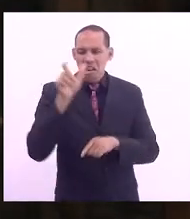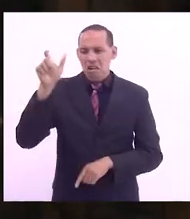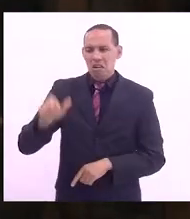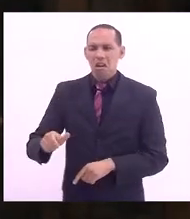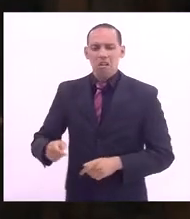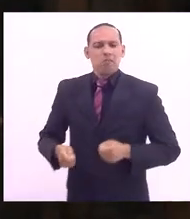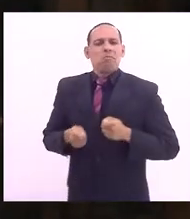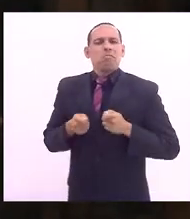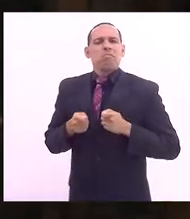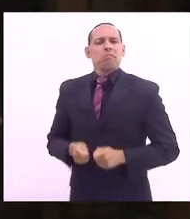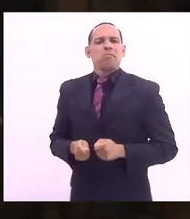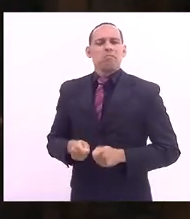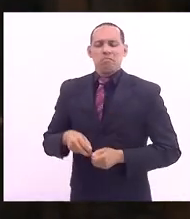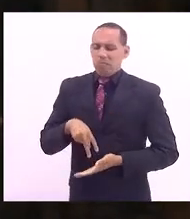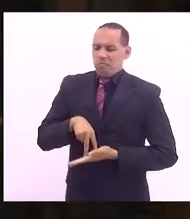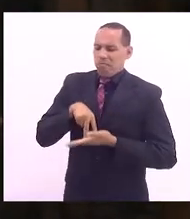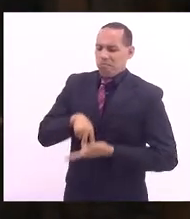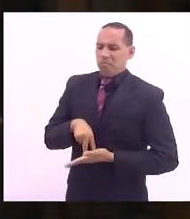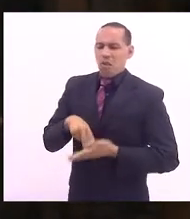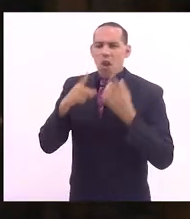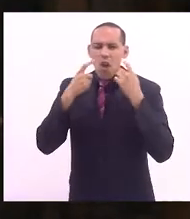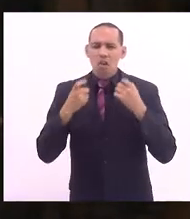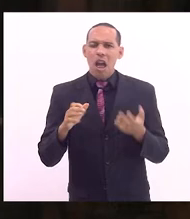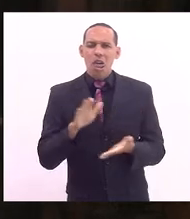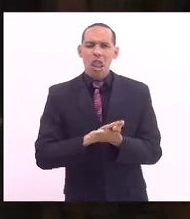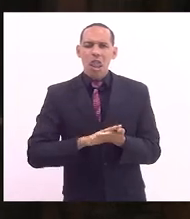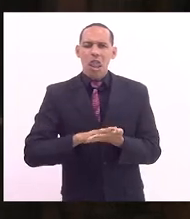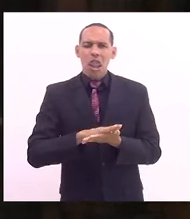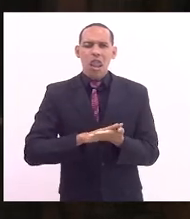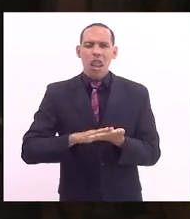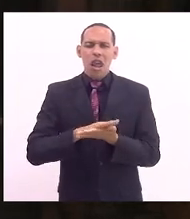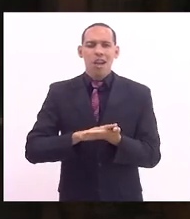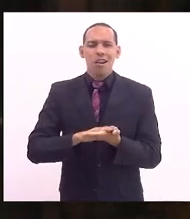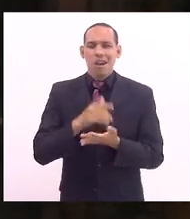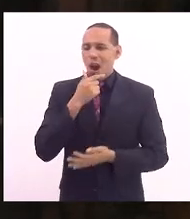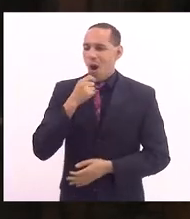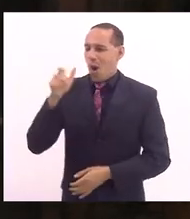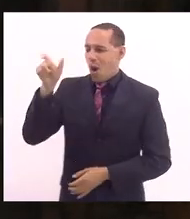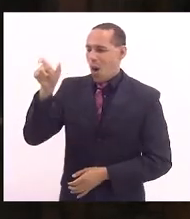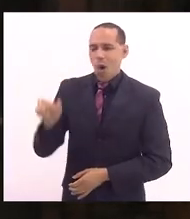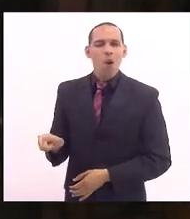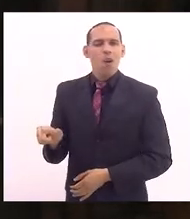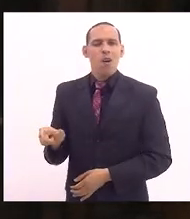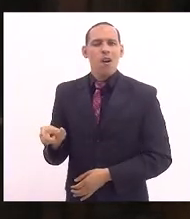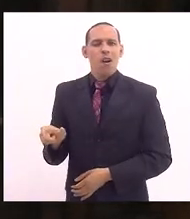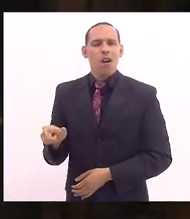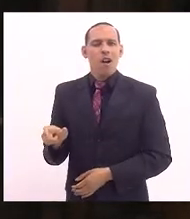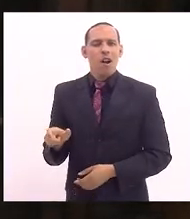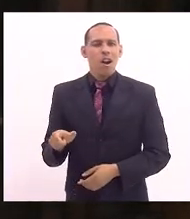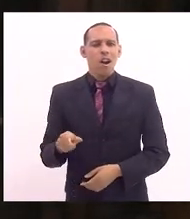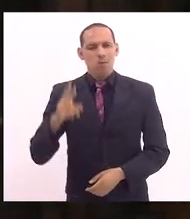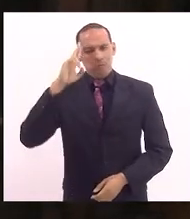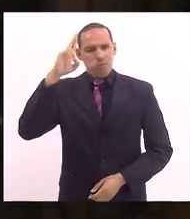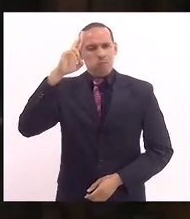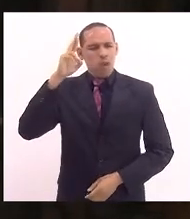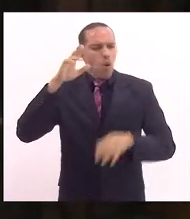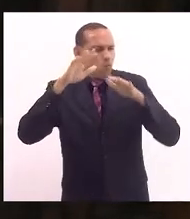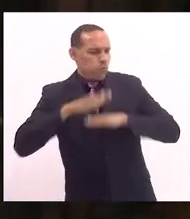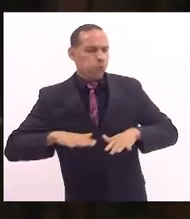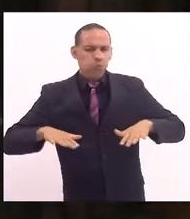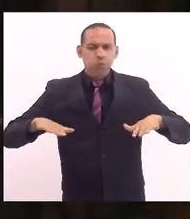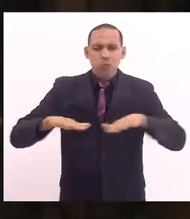abala, aquele homem que não chora. Na ideia do homem detentor de todos os espaços, imagine